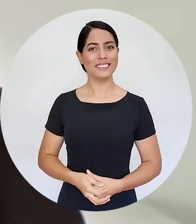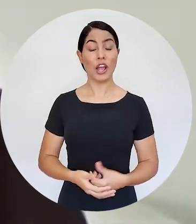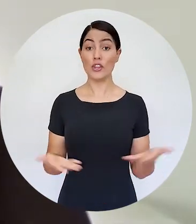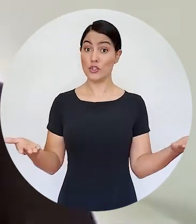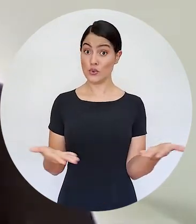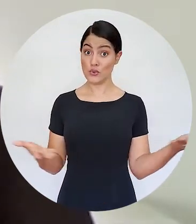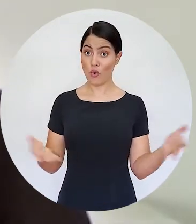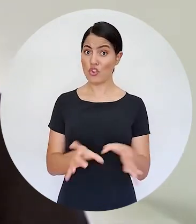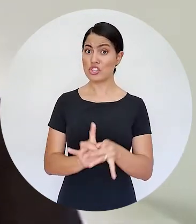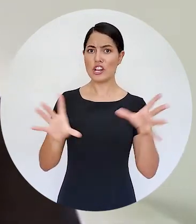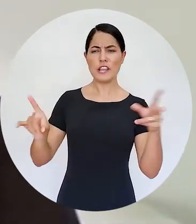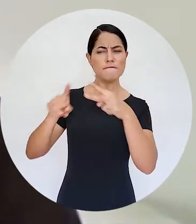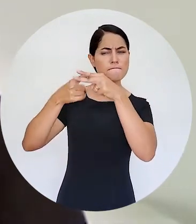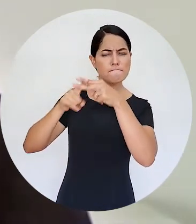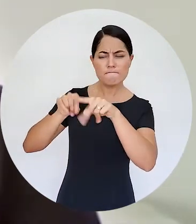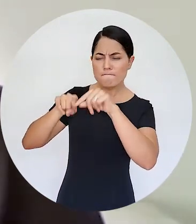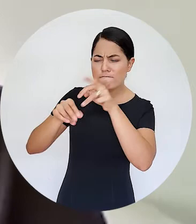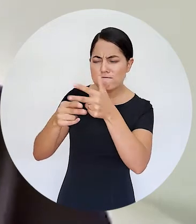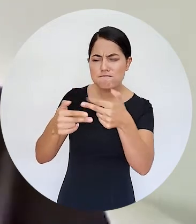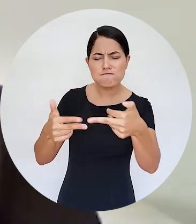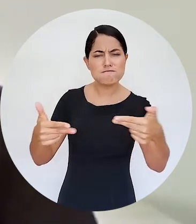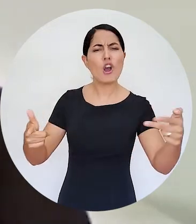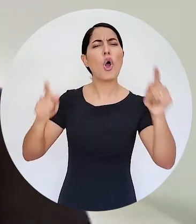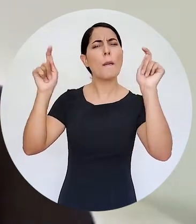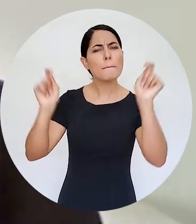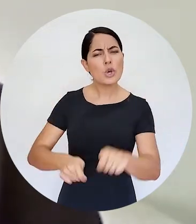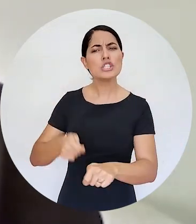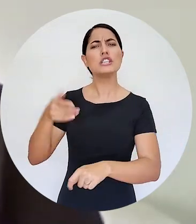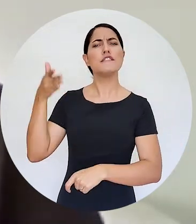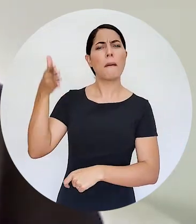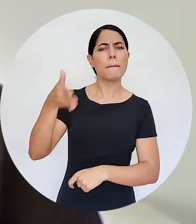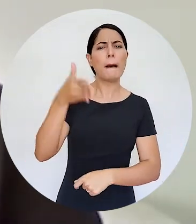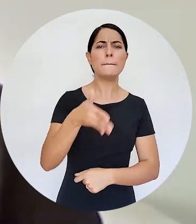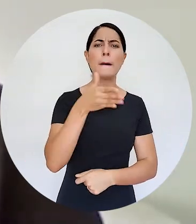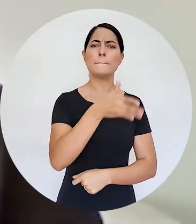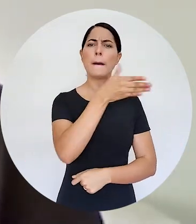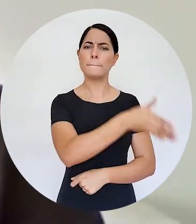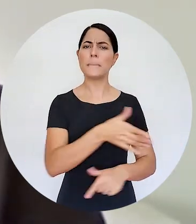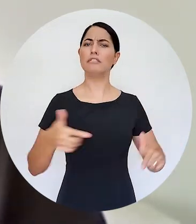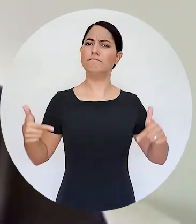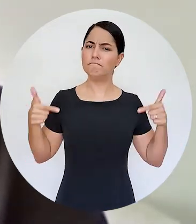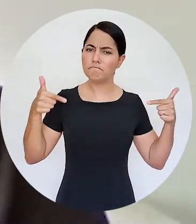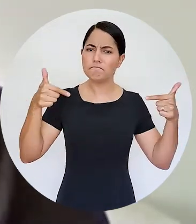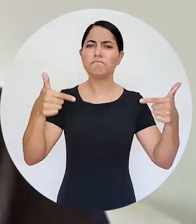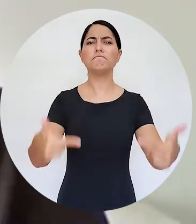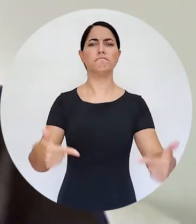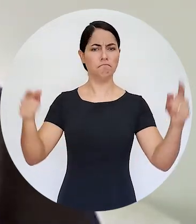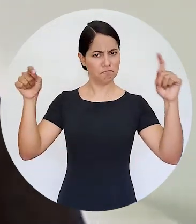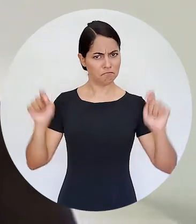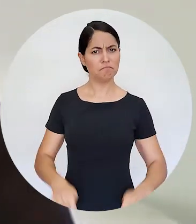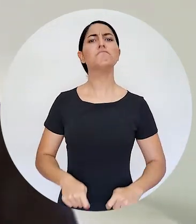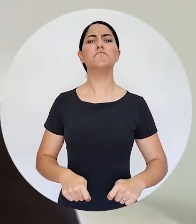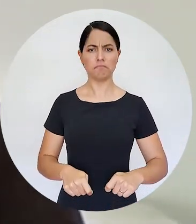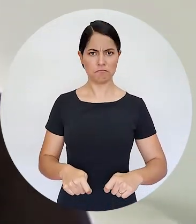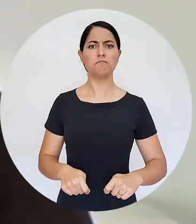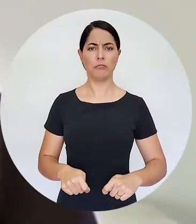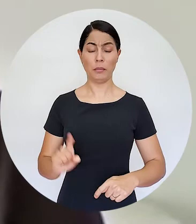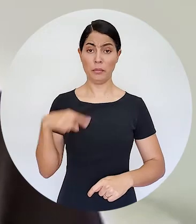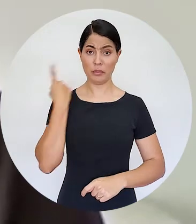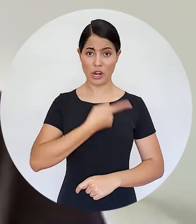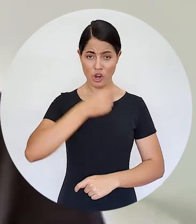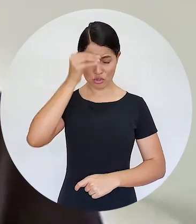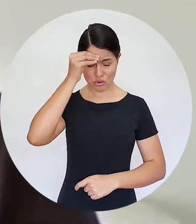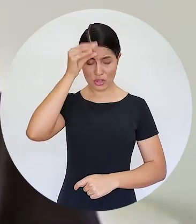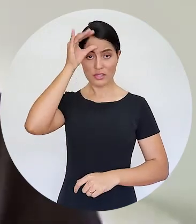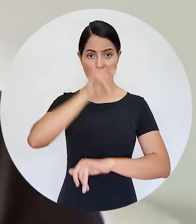ele é hoje em dia que nós estamos em número de ferramentas é possíveis para serem impulsionadoras